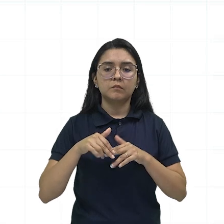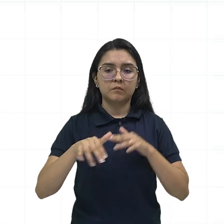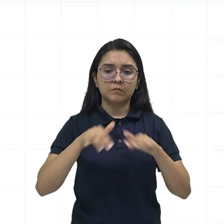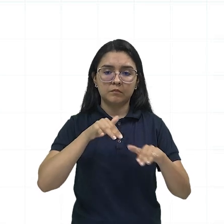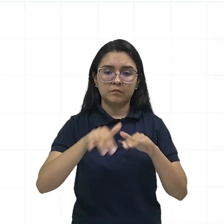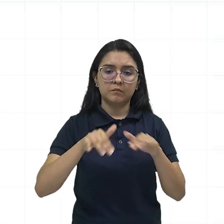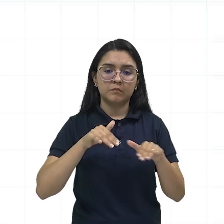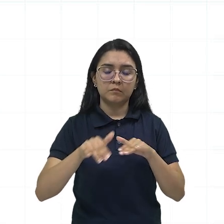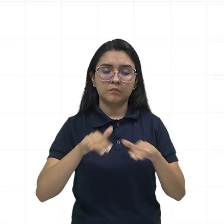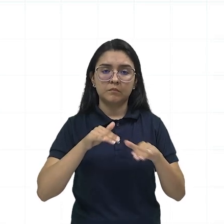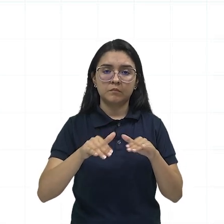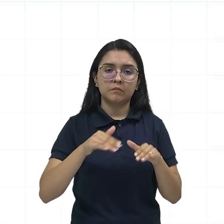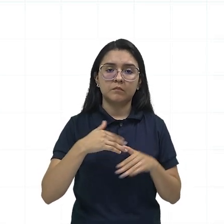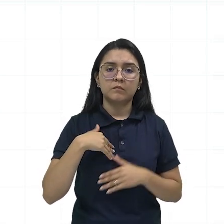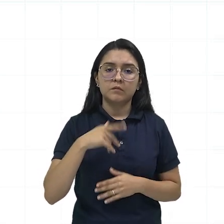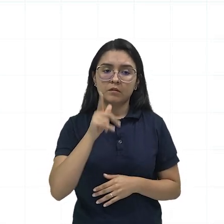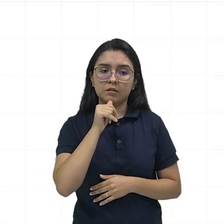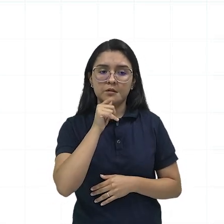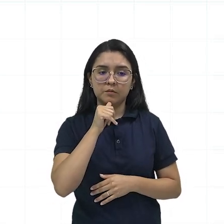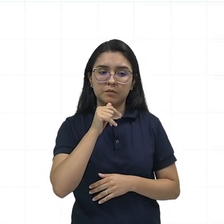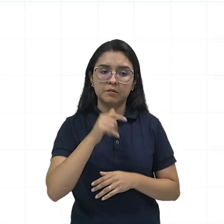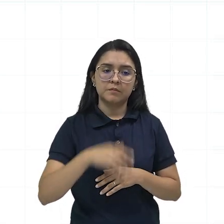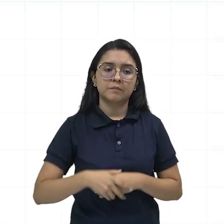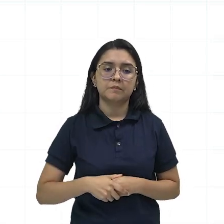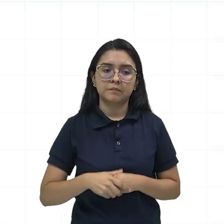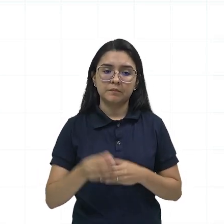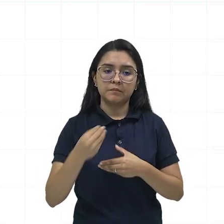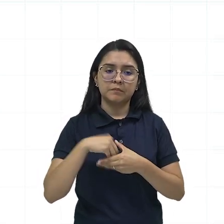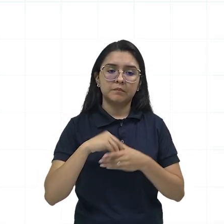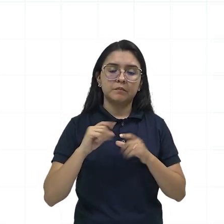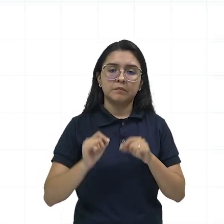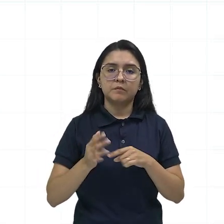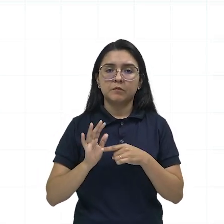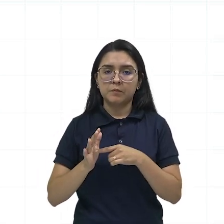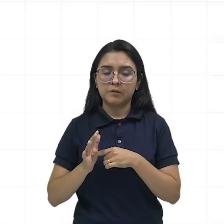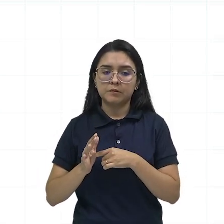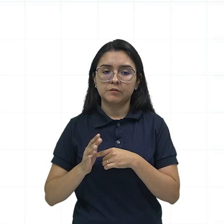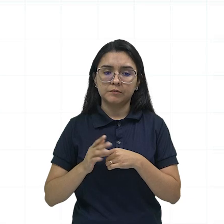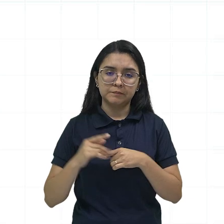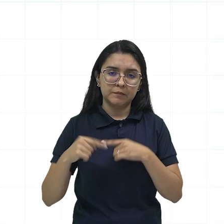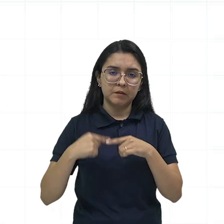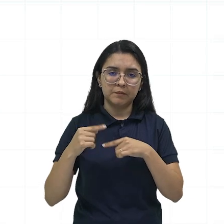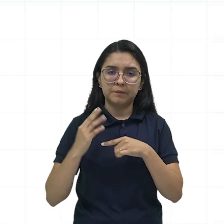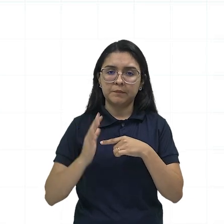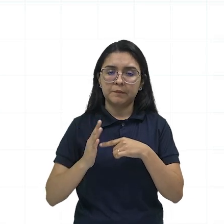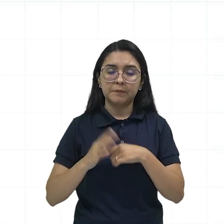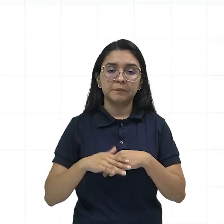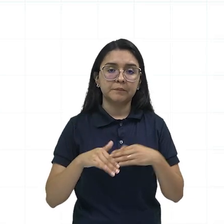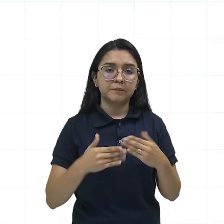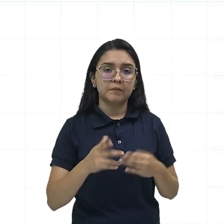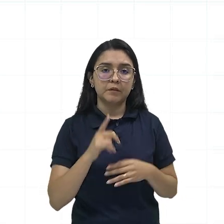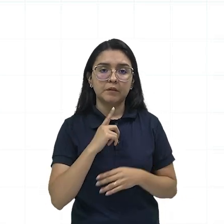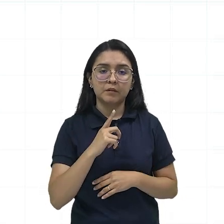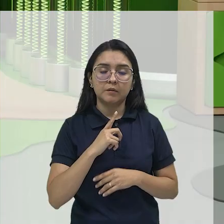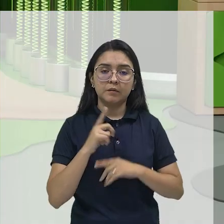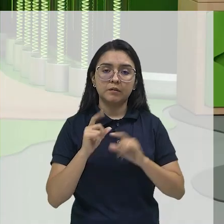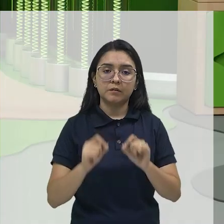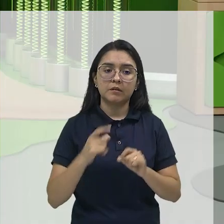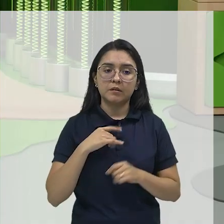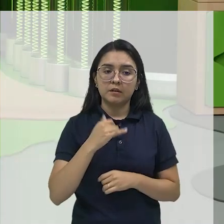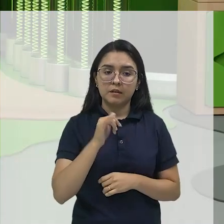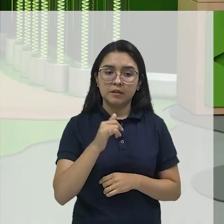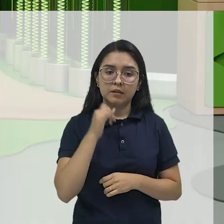devido ao movimento das águas dentro das turbinas, né? Então, nós temos aí